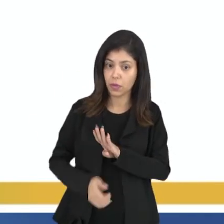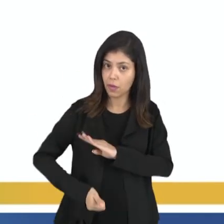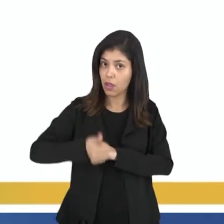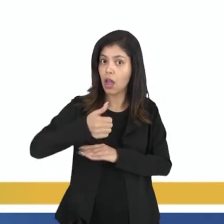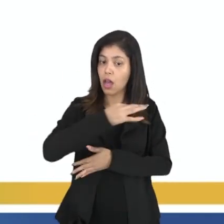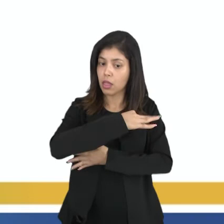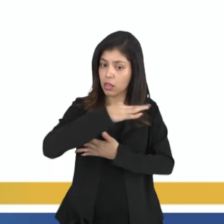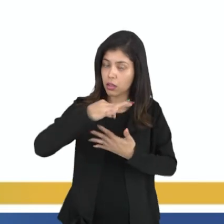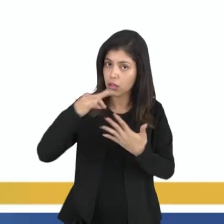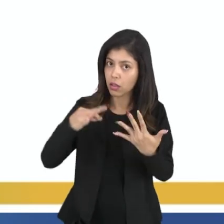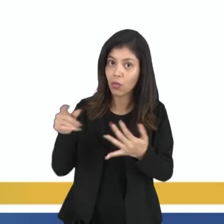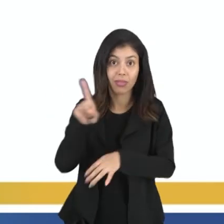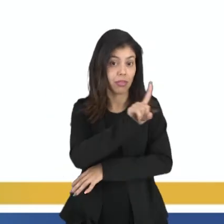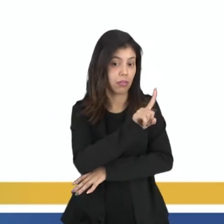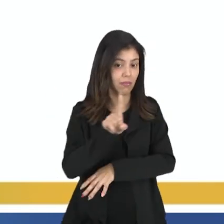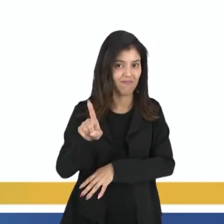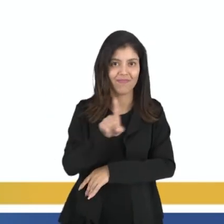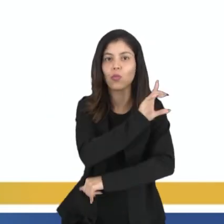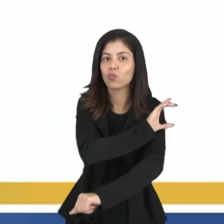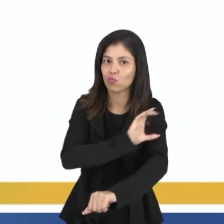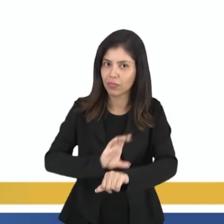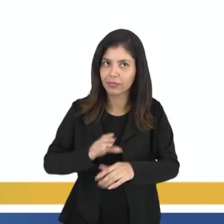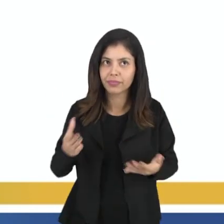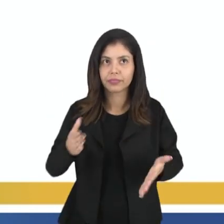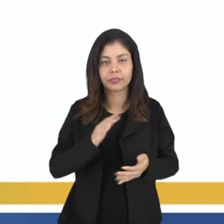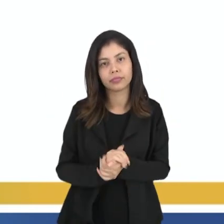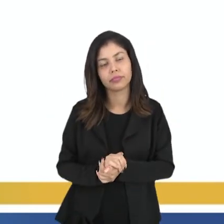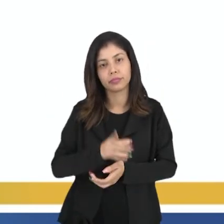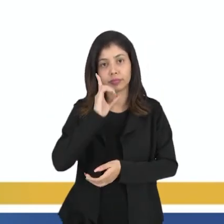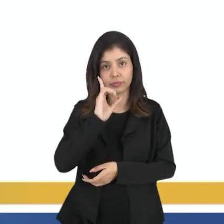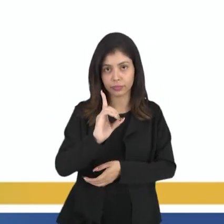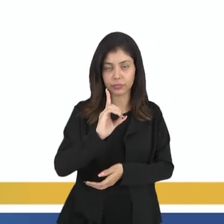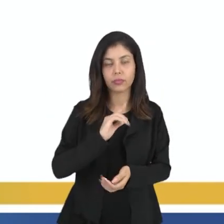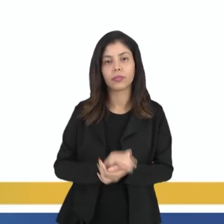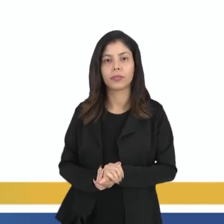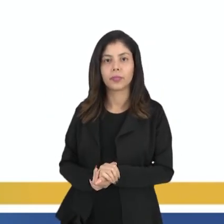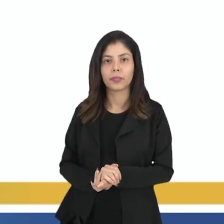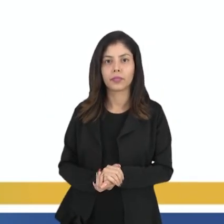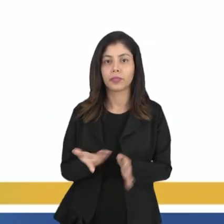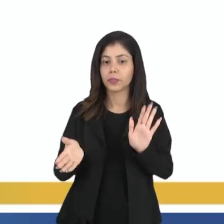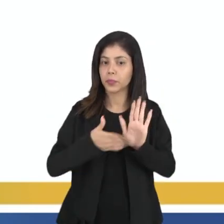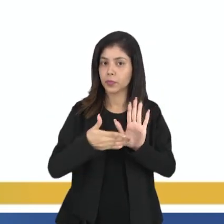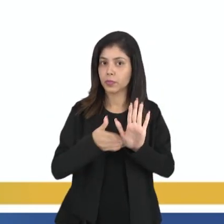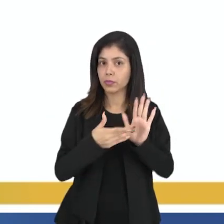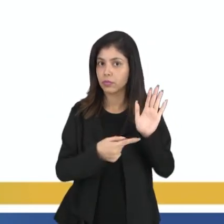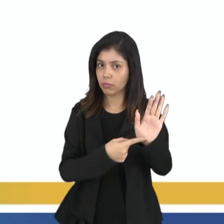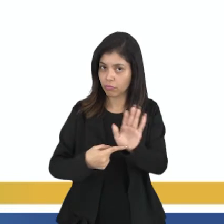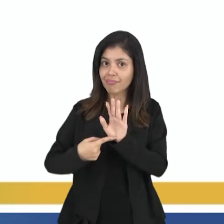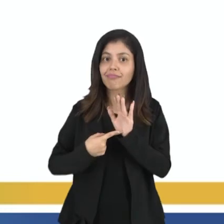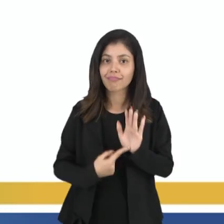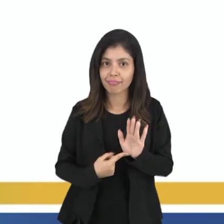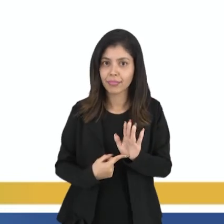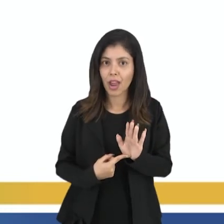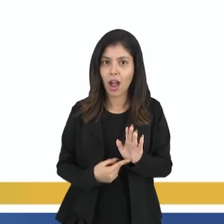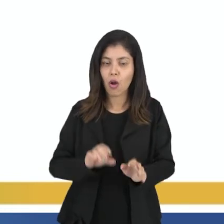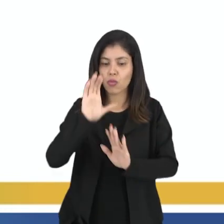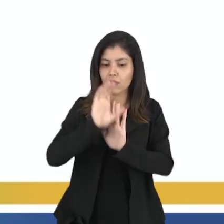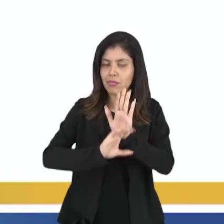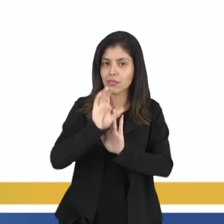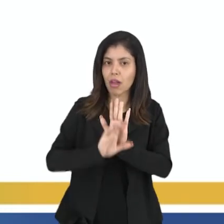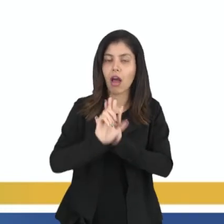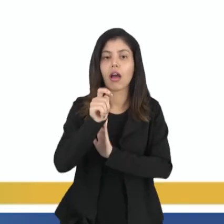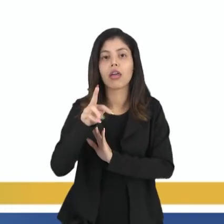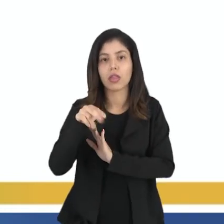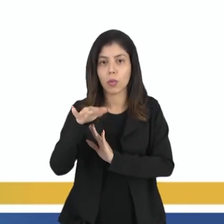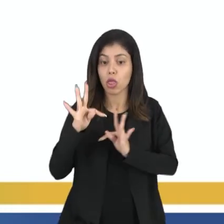como elementos não culturais. A alternativa D, ela propõe um conceito antropológico e